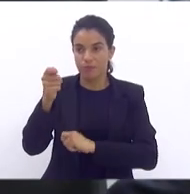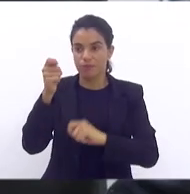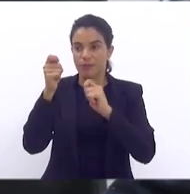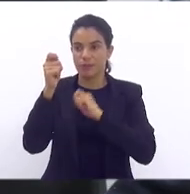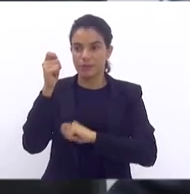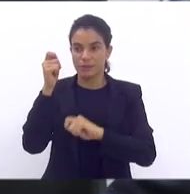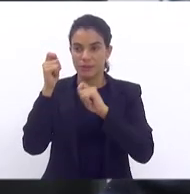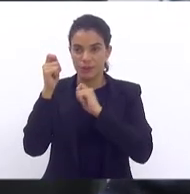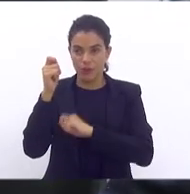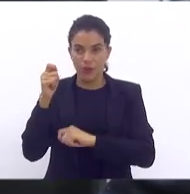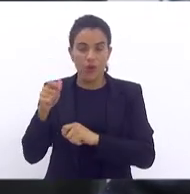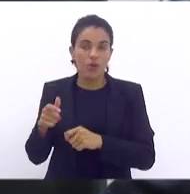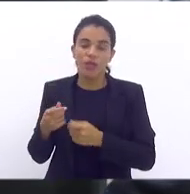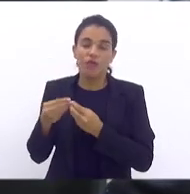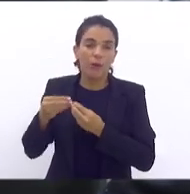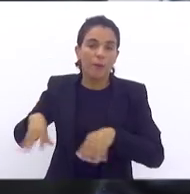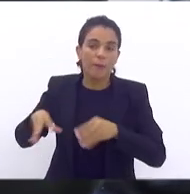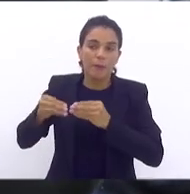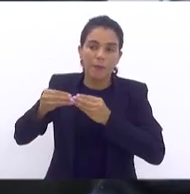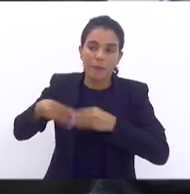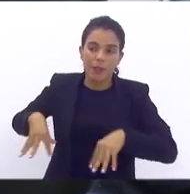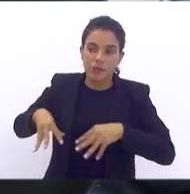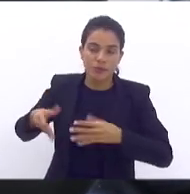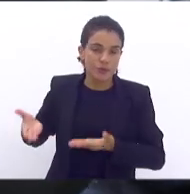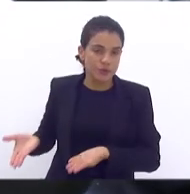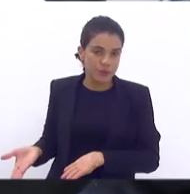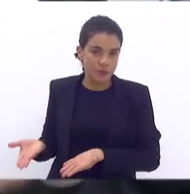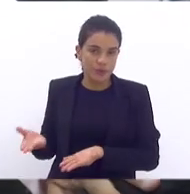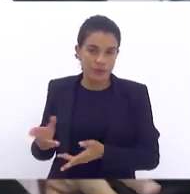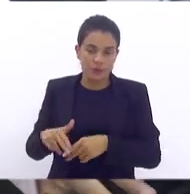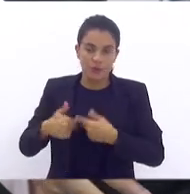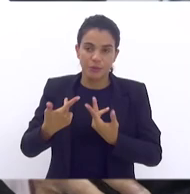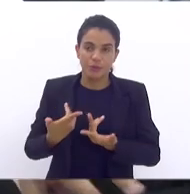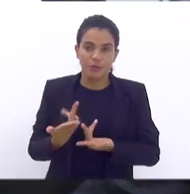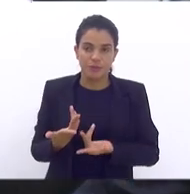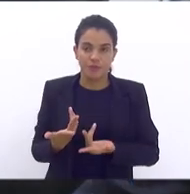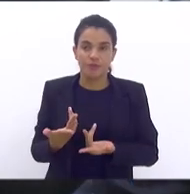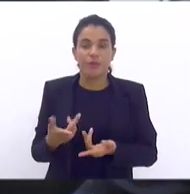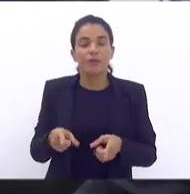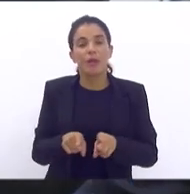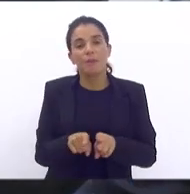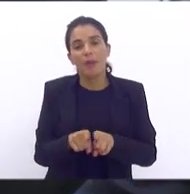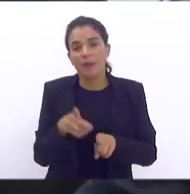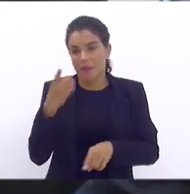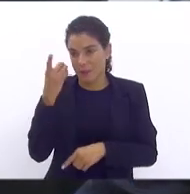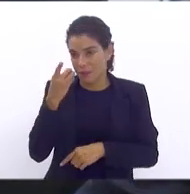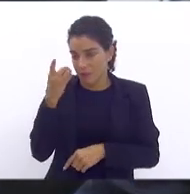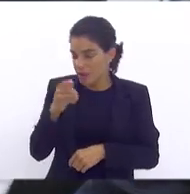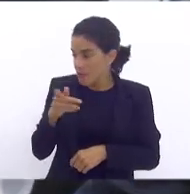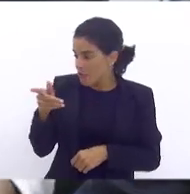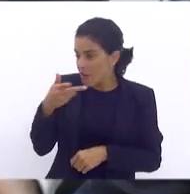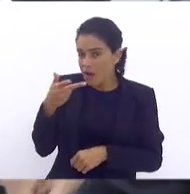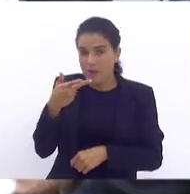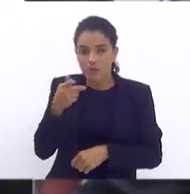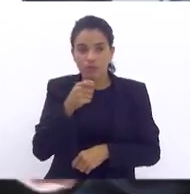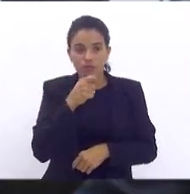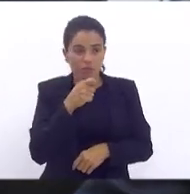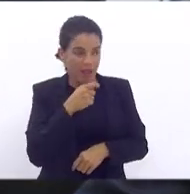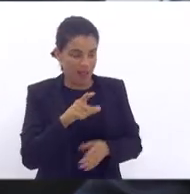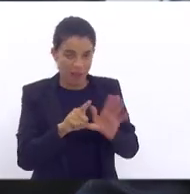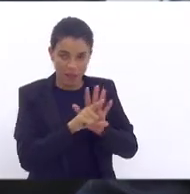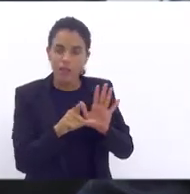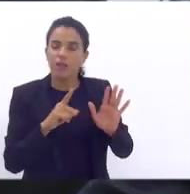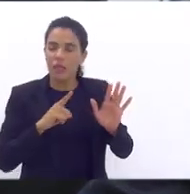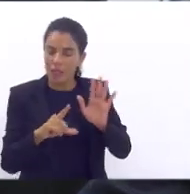foram altamente prejudicados, em todos os sentidos. Então, só a gente fica aqui, deputado Deodato, achando que não existe a lei. Existe a lei. É uma